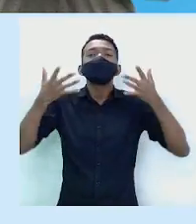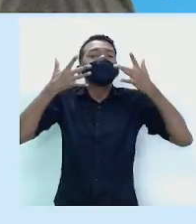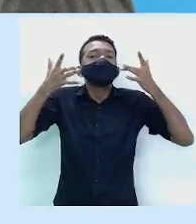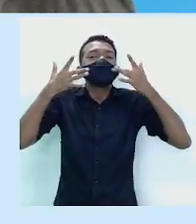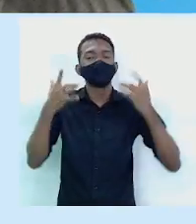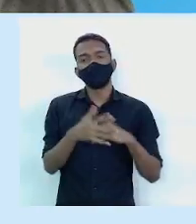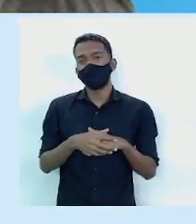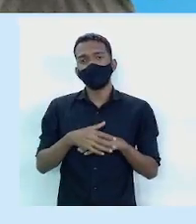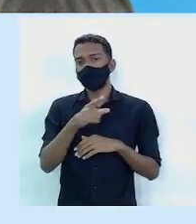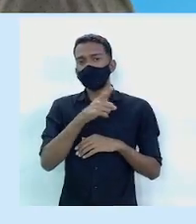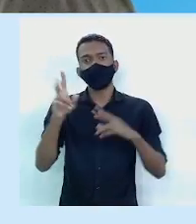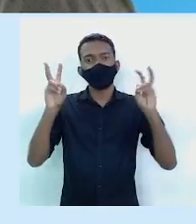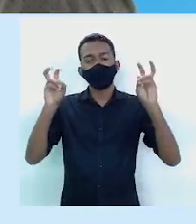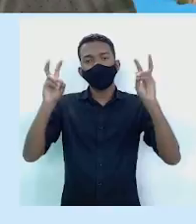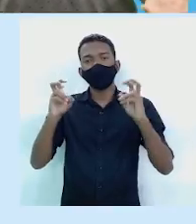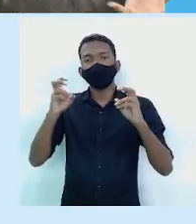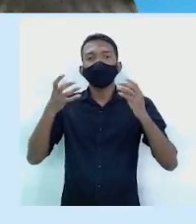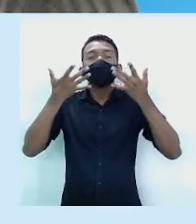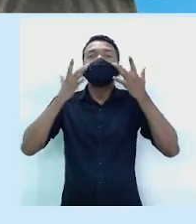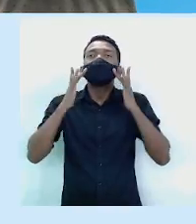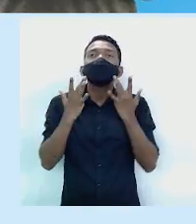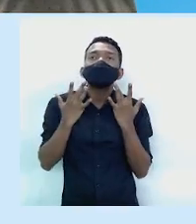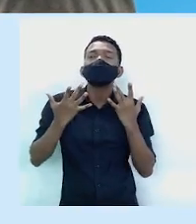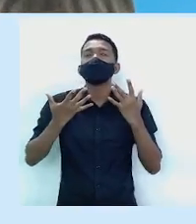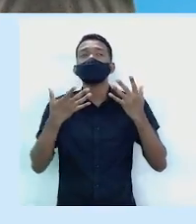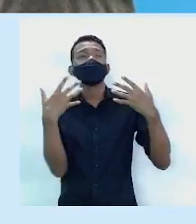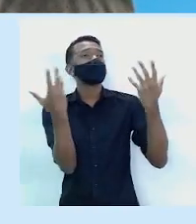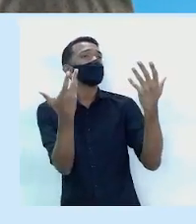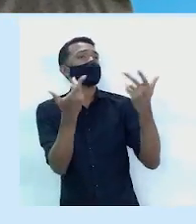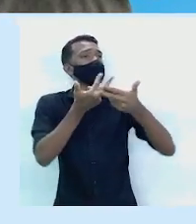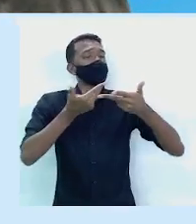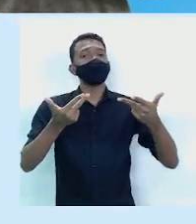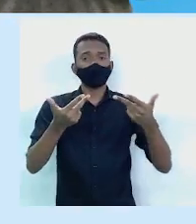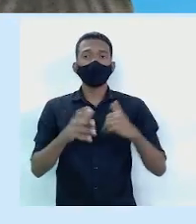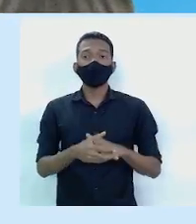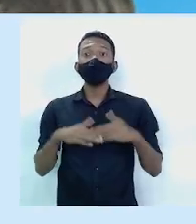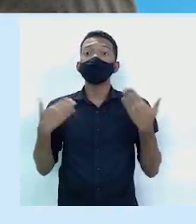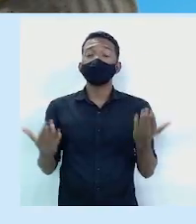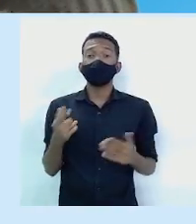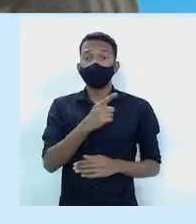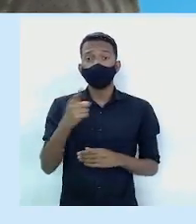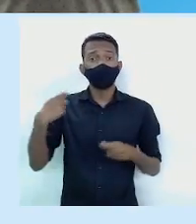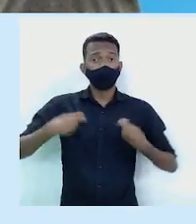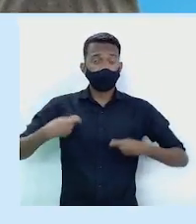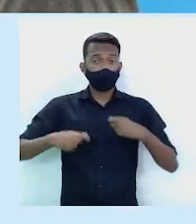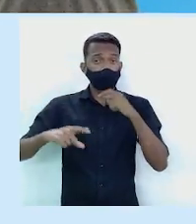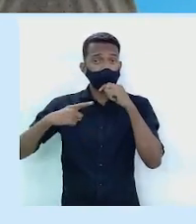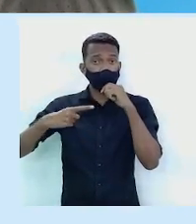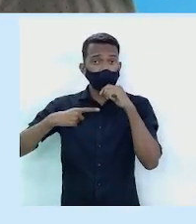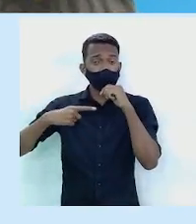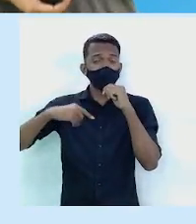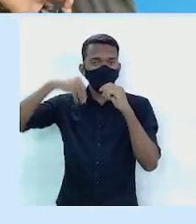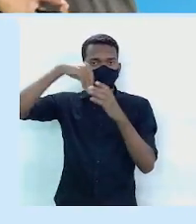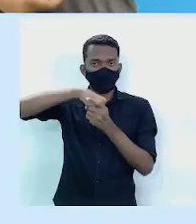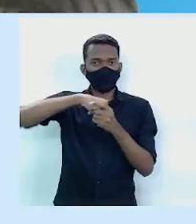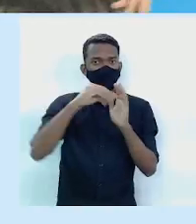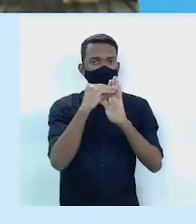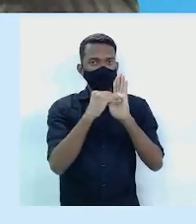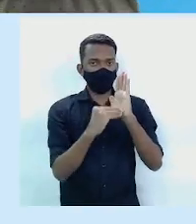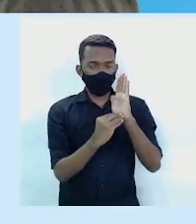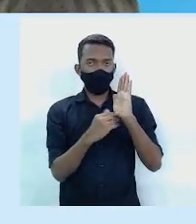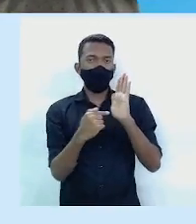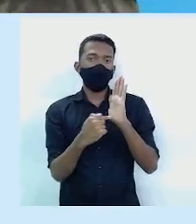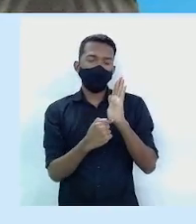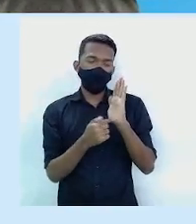teatral, uma cena de dramatização, né? Então, o roteiro ele deve ter as falas dos